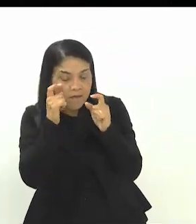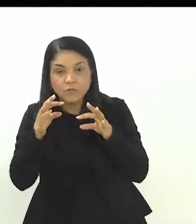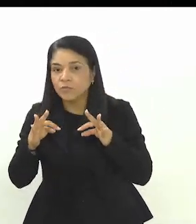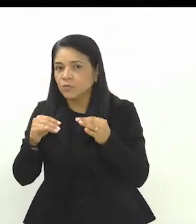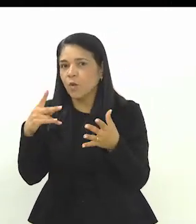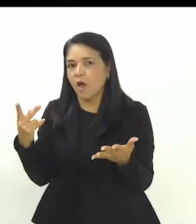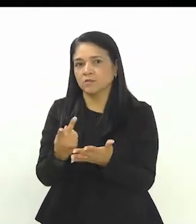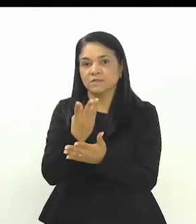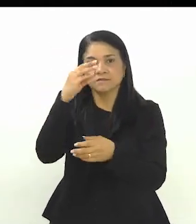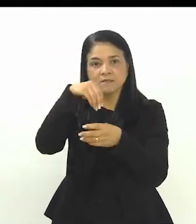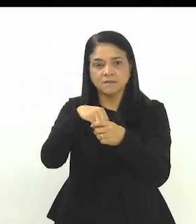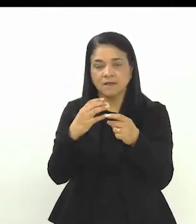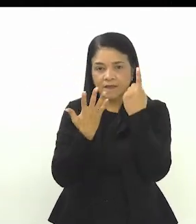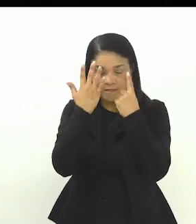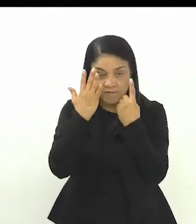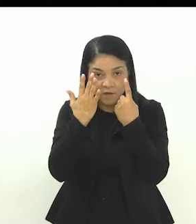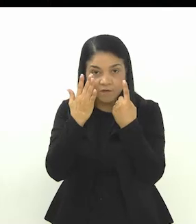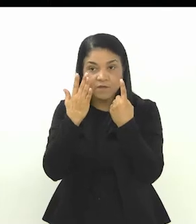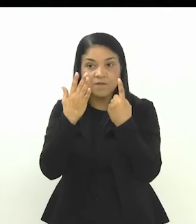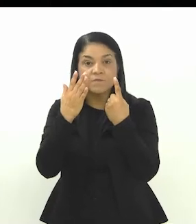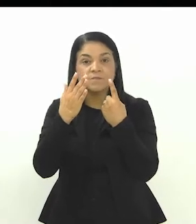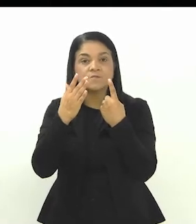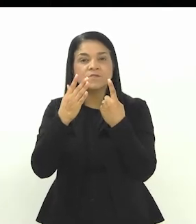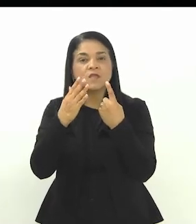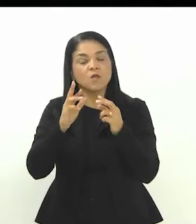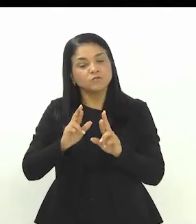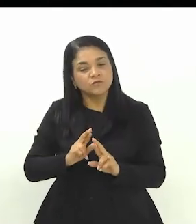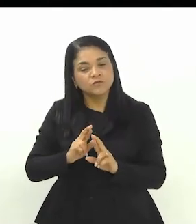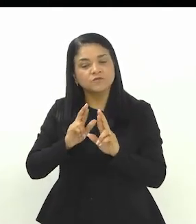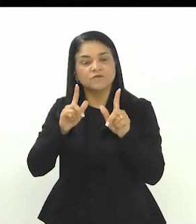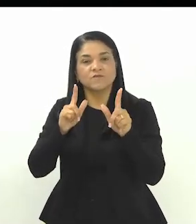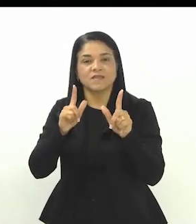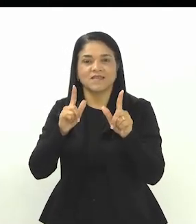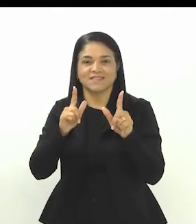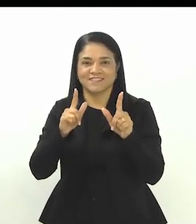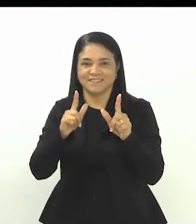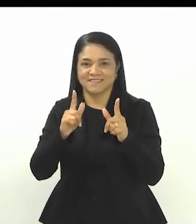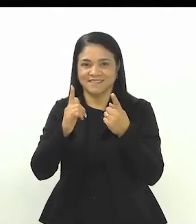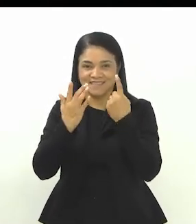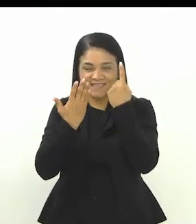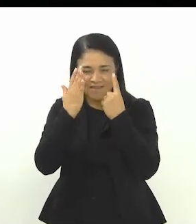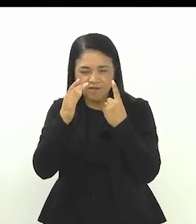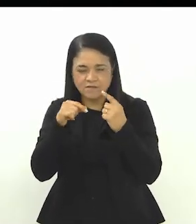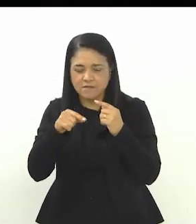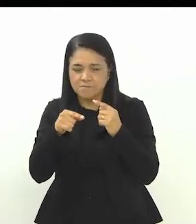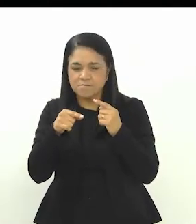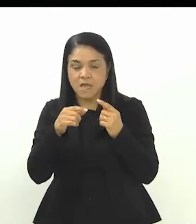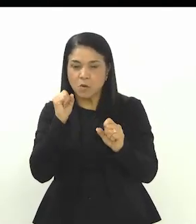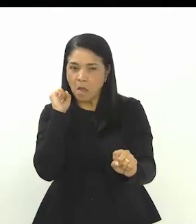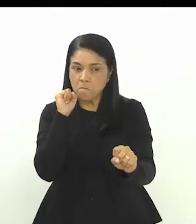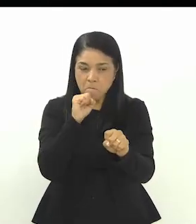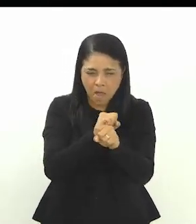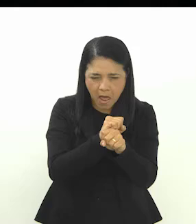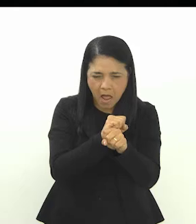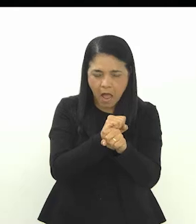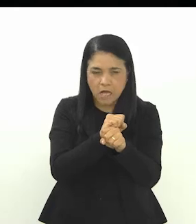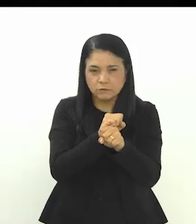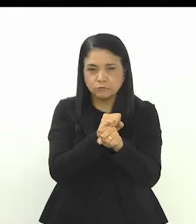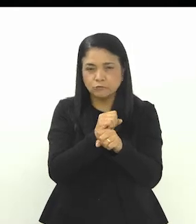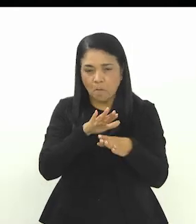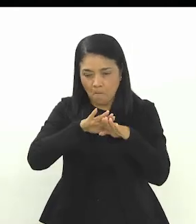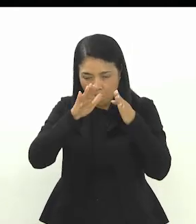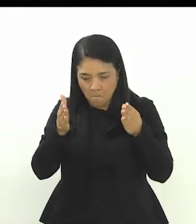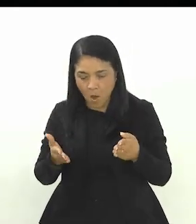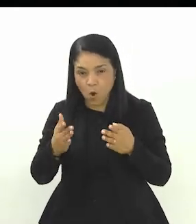que está acontecendo para... esse é o diferencial do carnaval, né? Você tem que pegar aquilo que é estático, às vezes, num palco